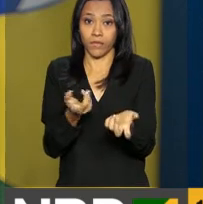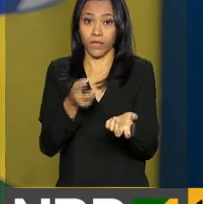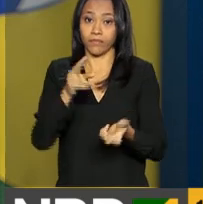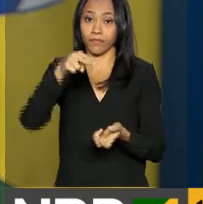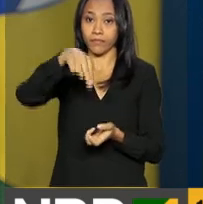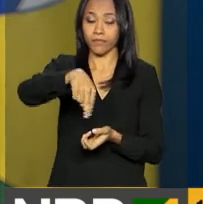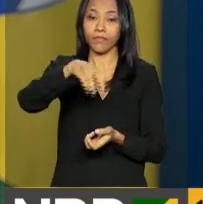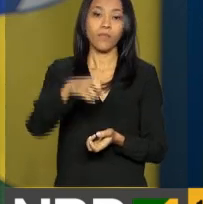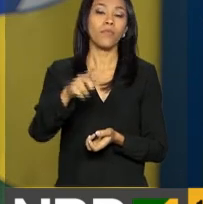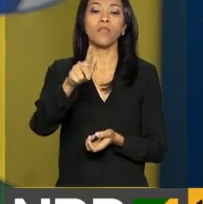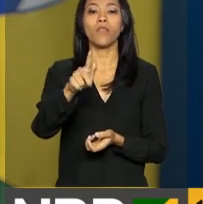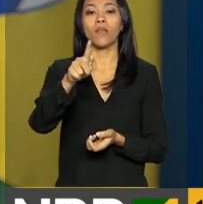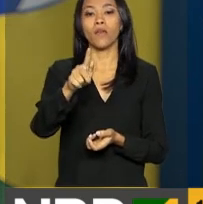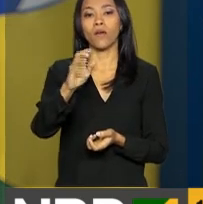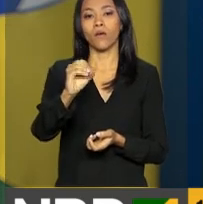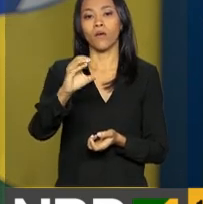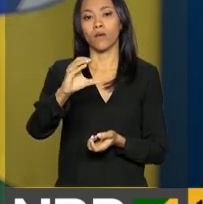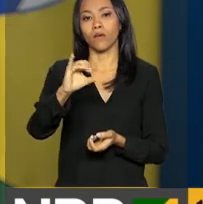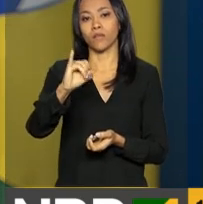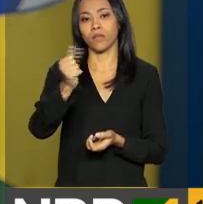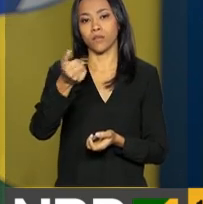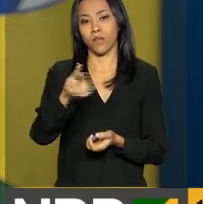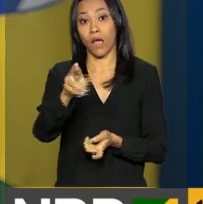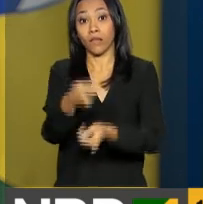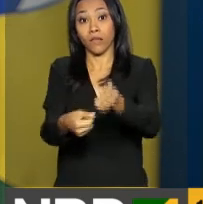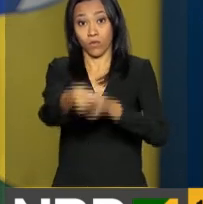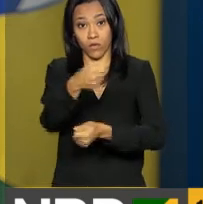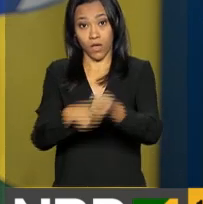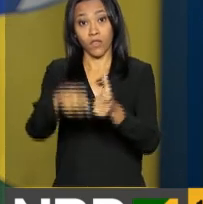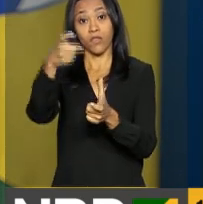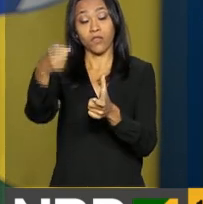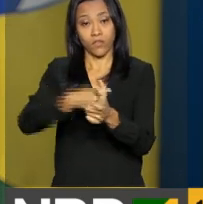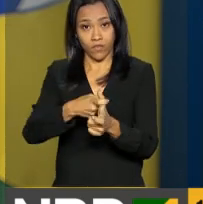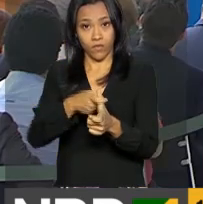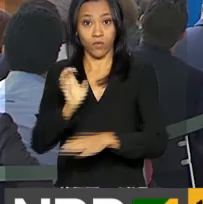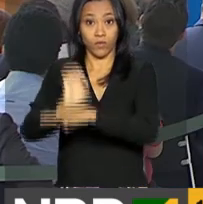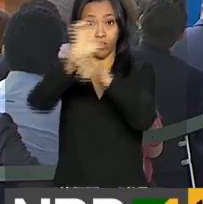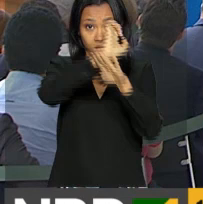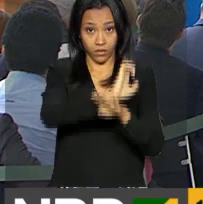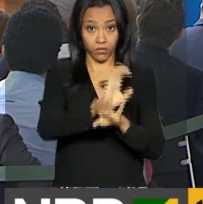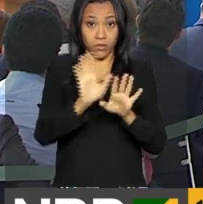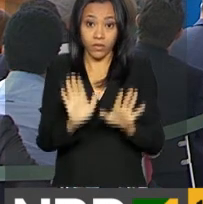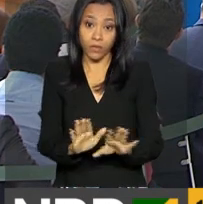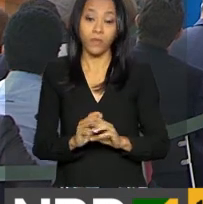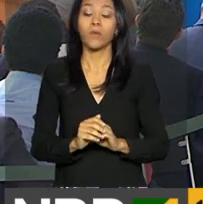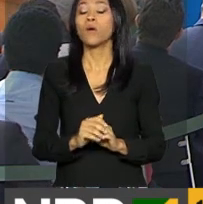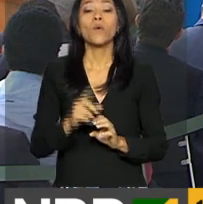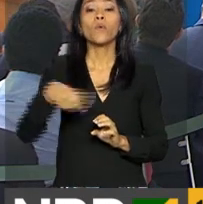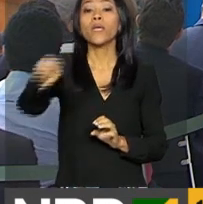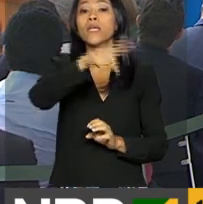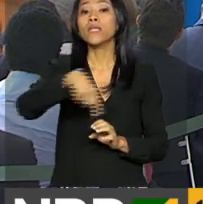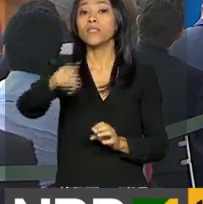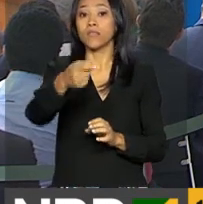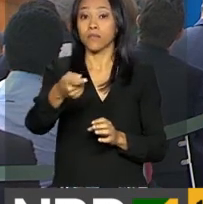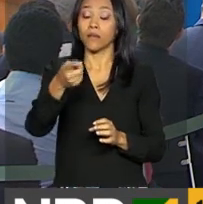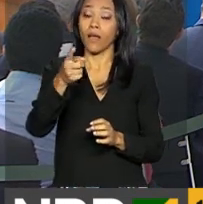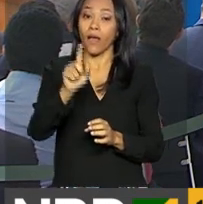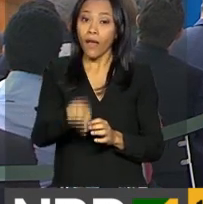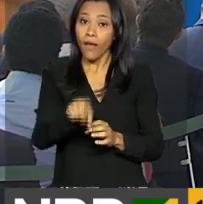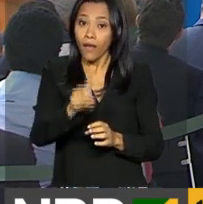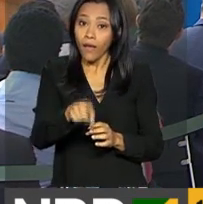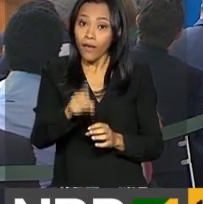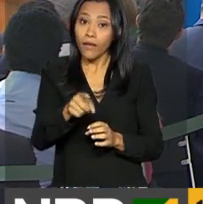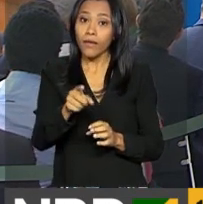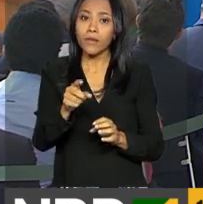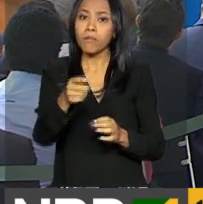6 meses dessa repactuação, os estados nada tiveram que pagar para a União, ou seja, o que haveriam de pagar foi aplicado no